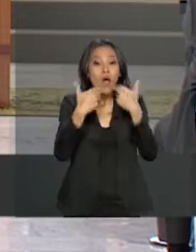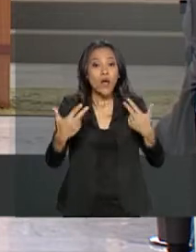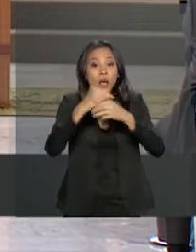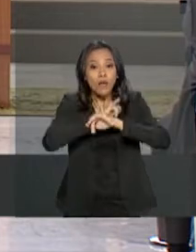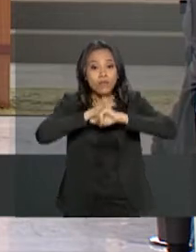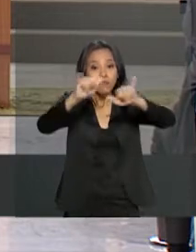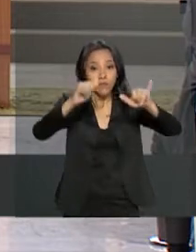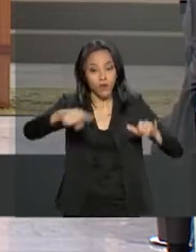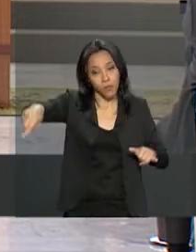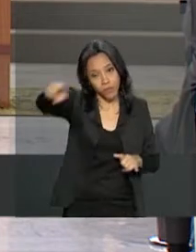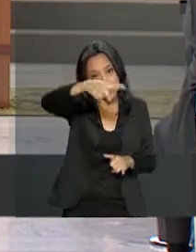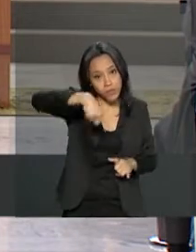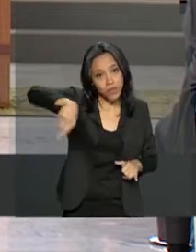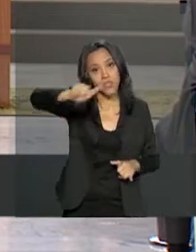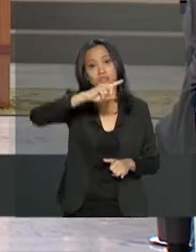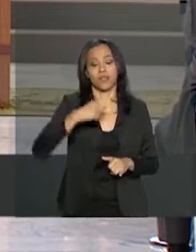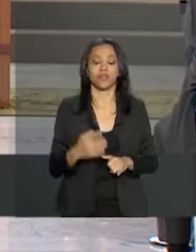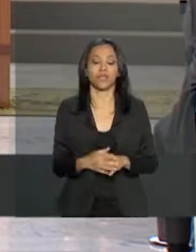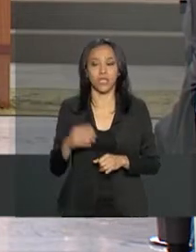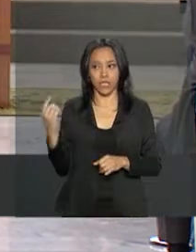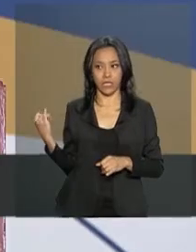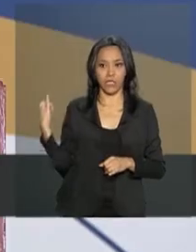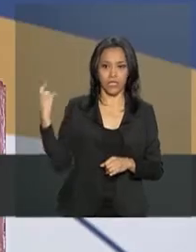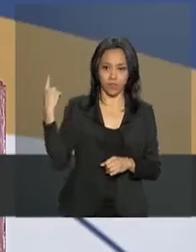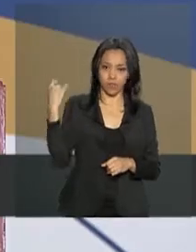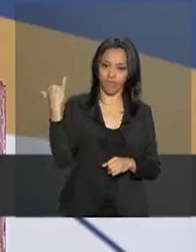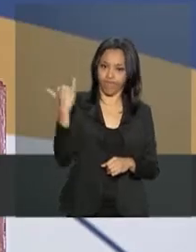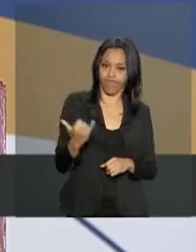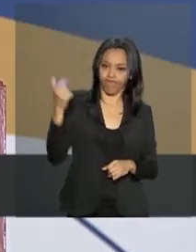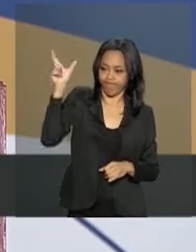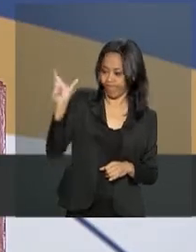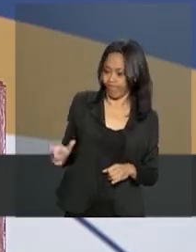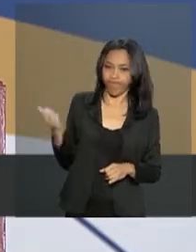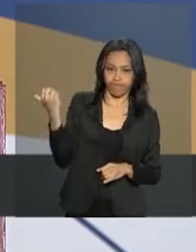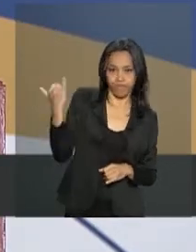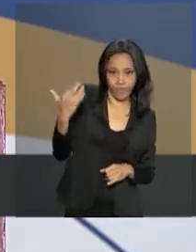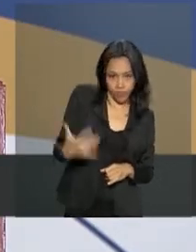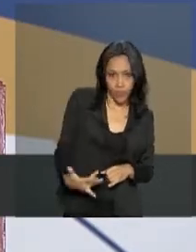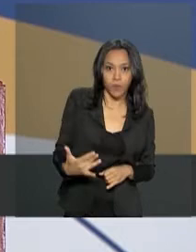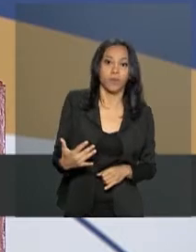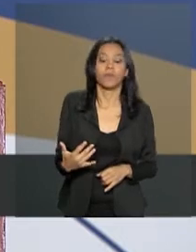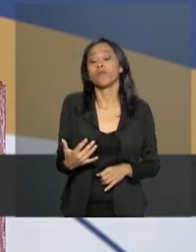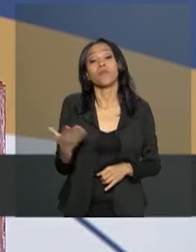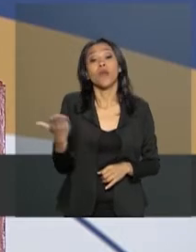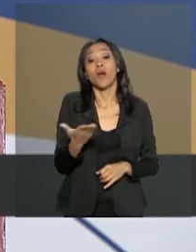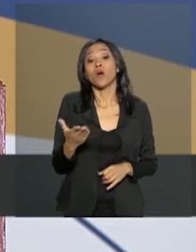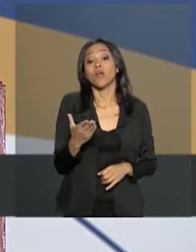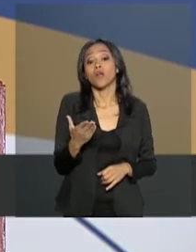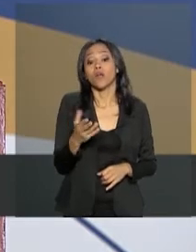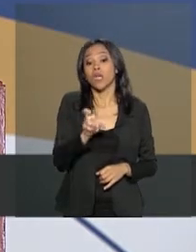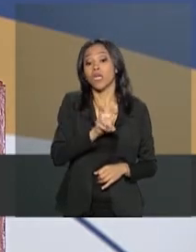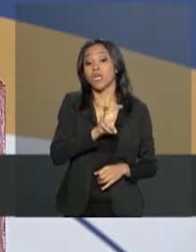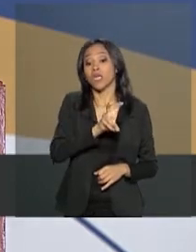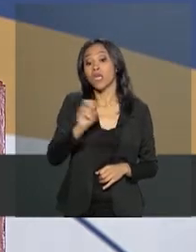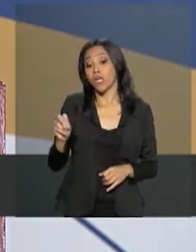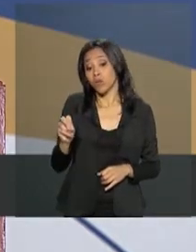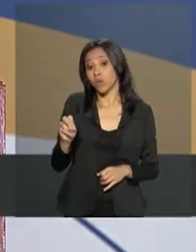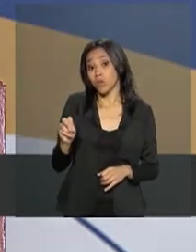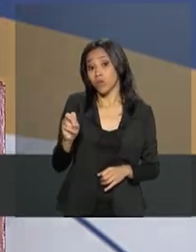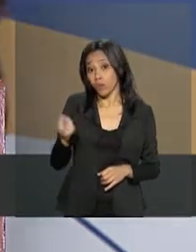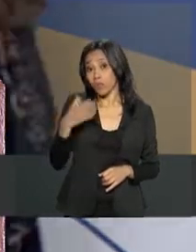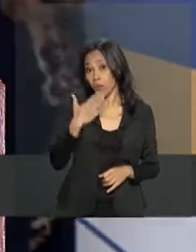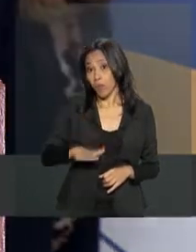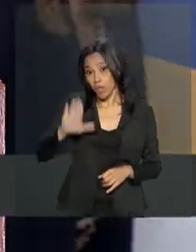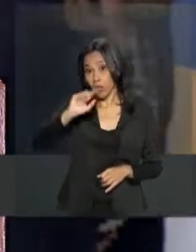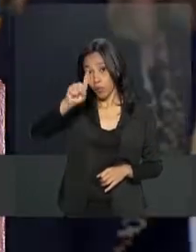extraordinária do grêmio não é eu quero dizer que eu faria o possível de outra agora são 500 você já prometeu para o ano que vem